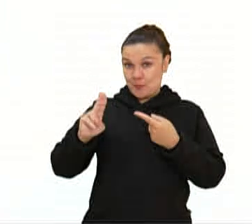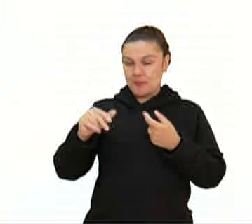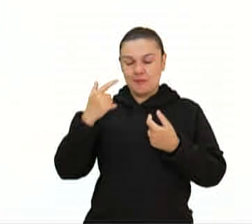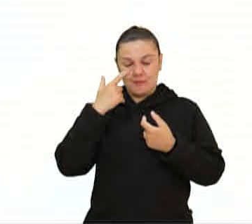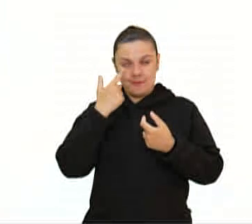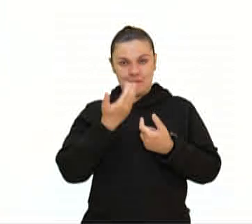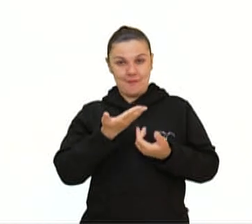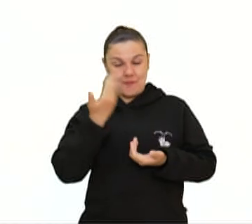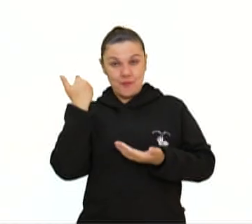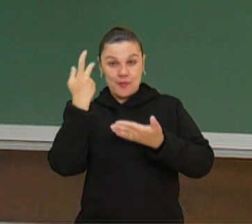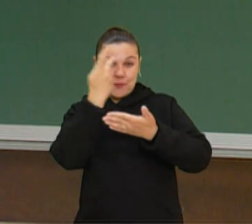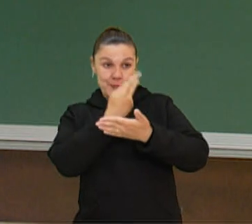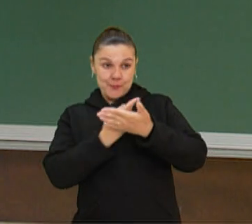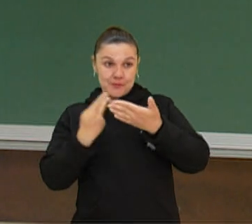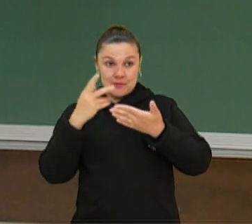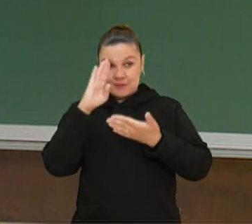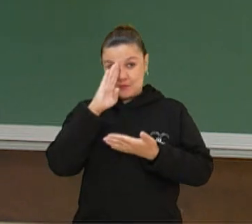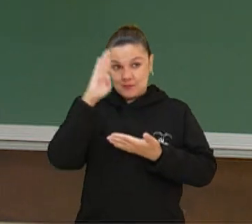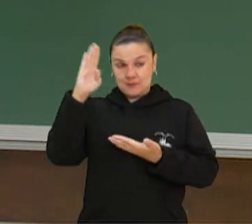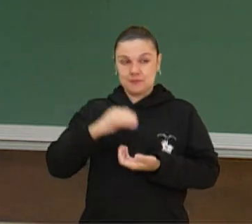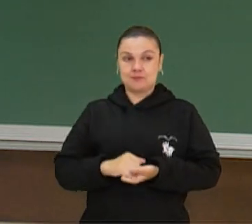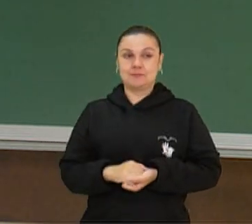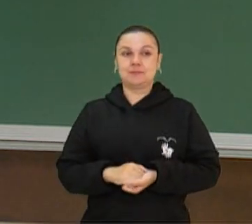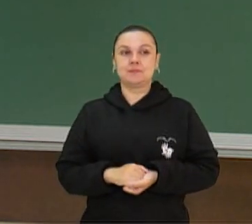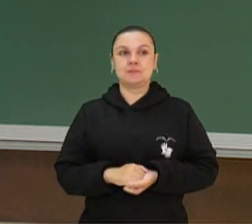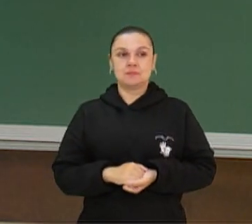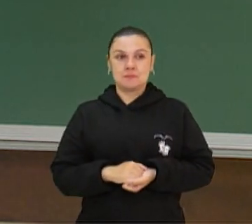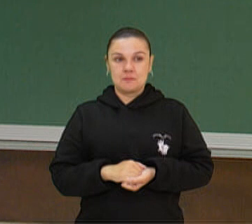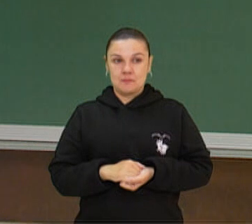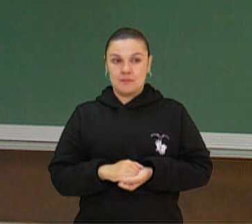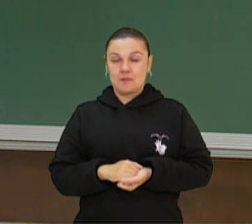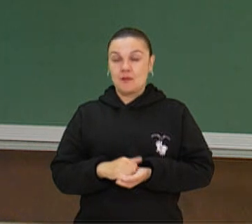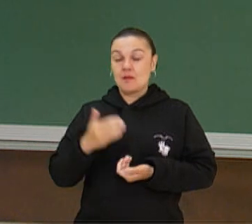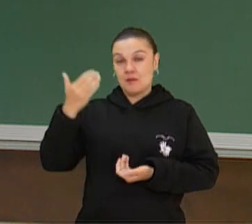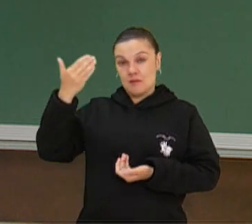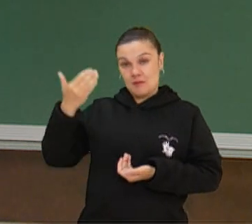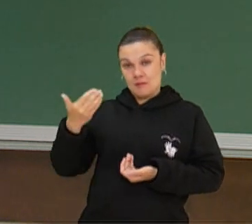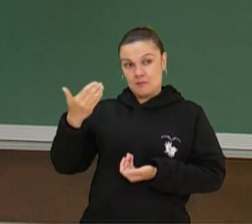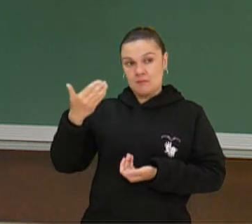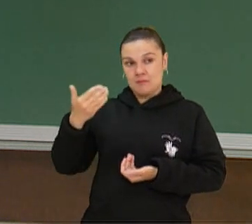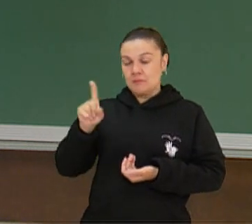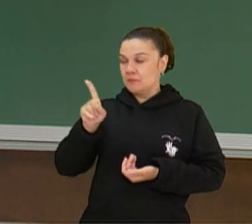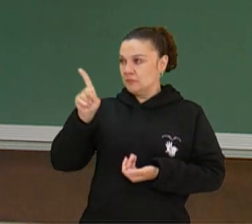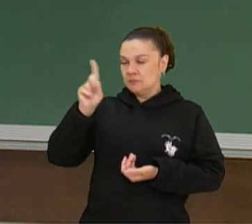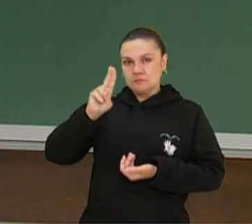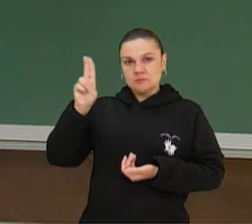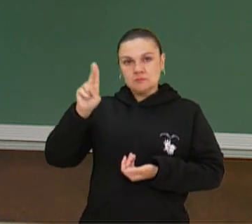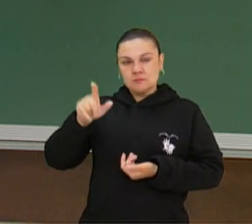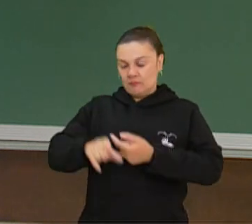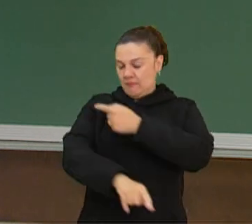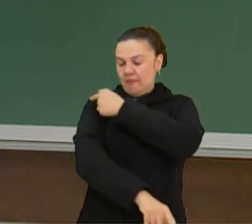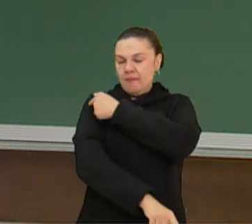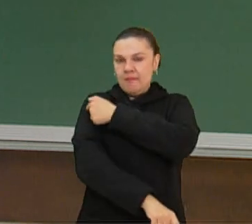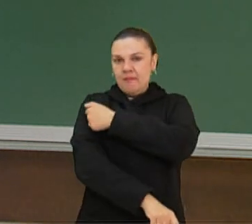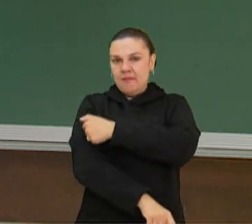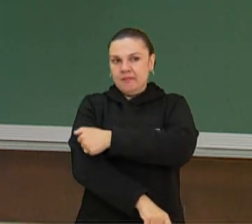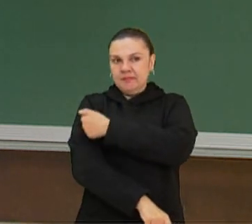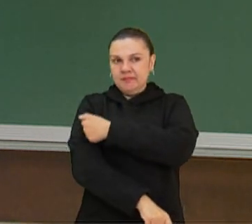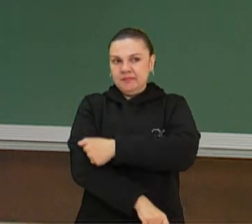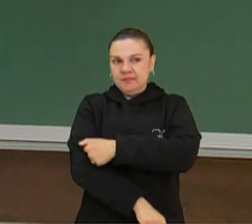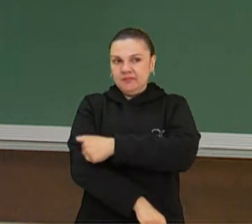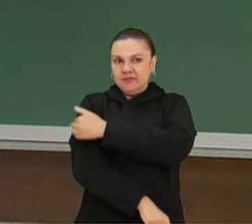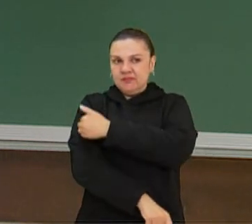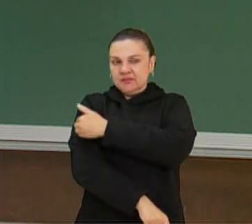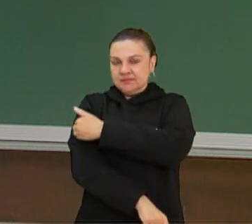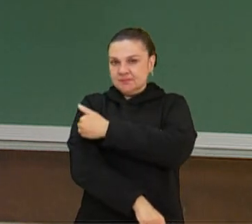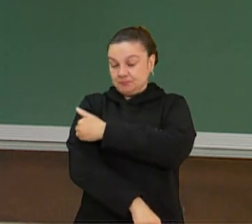Vamos analisar aqui o desenho do Leonardo da Vinci, olha só. Então, esse daqui está apontando o tríceps, que fica na parte